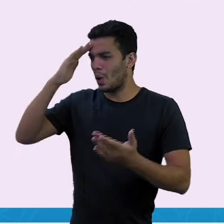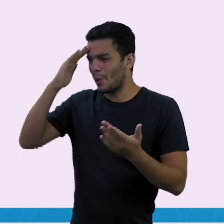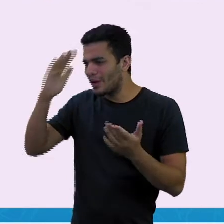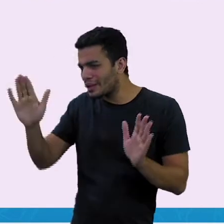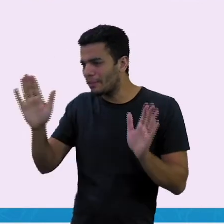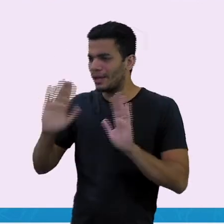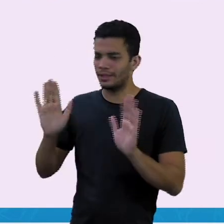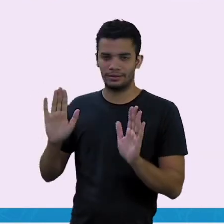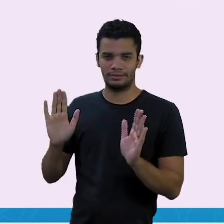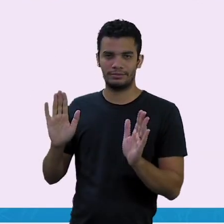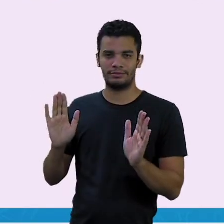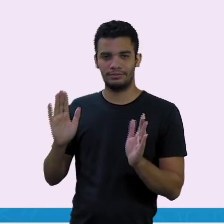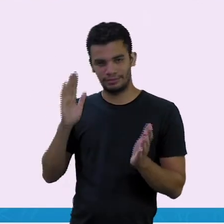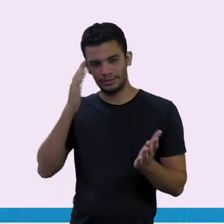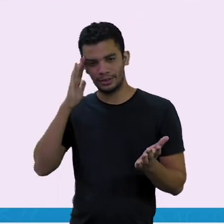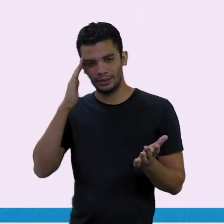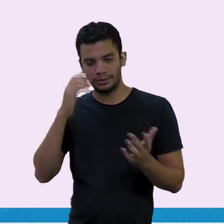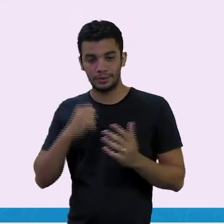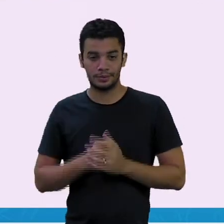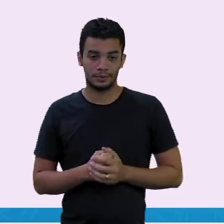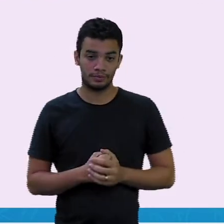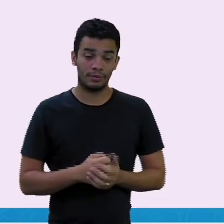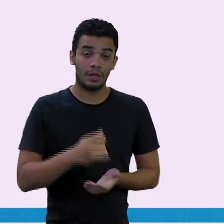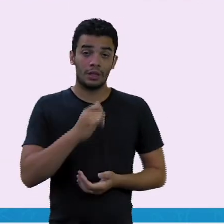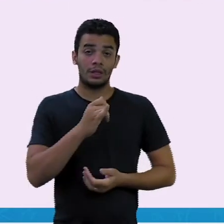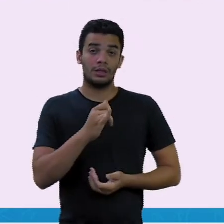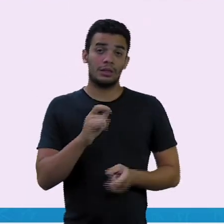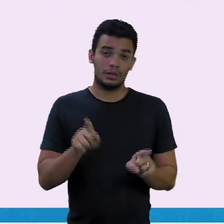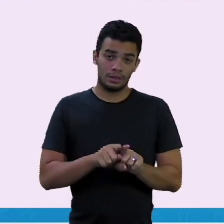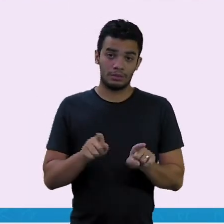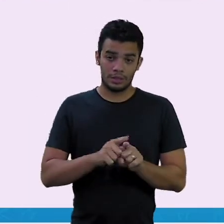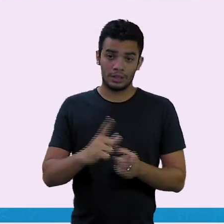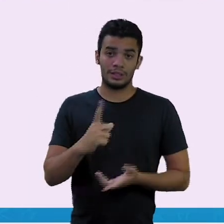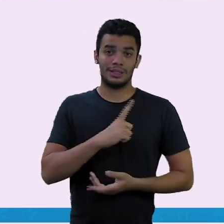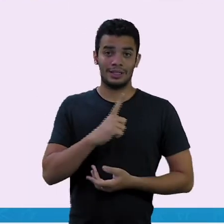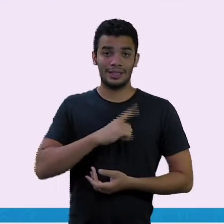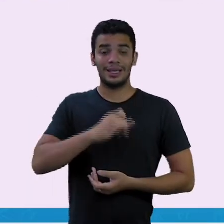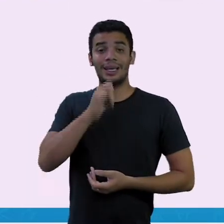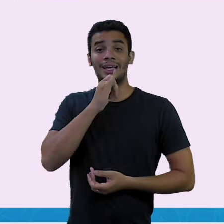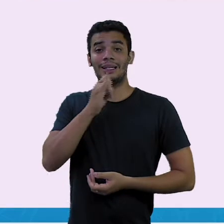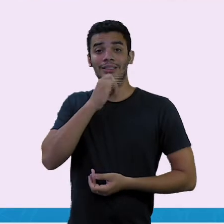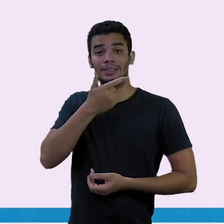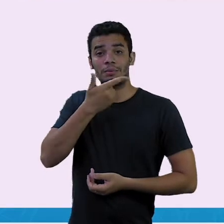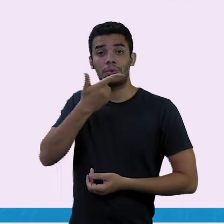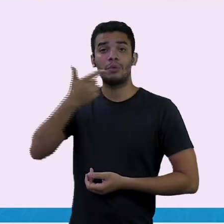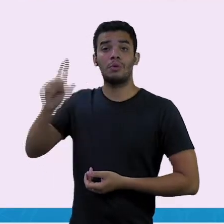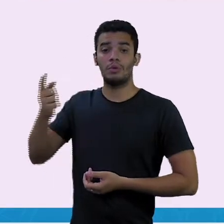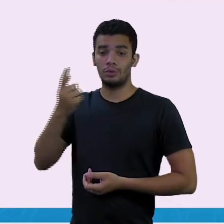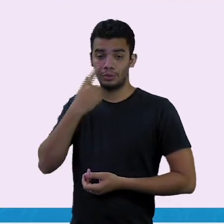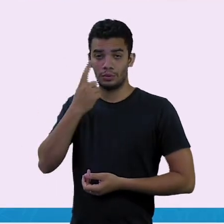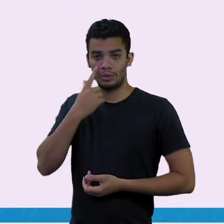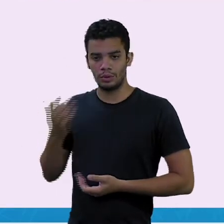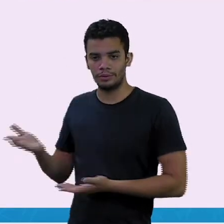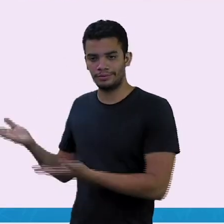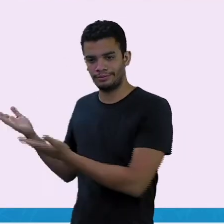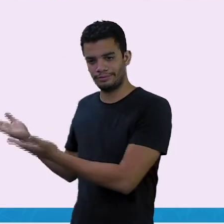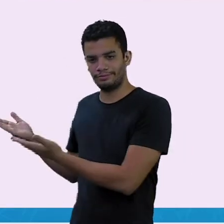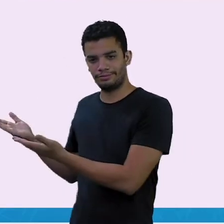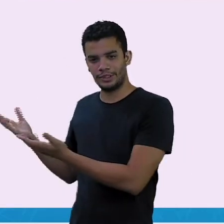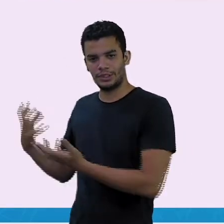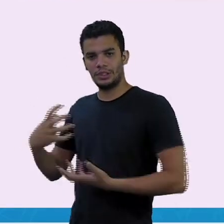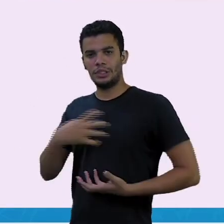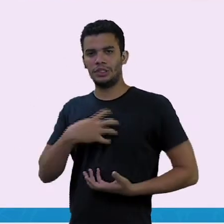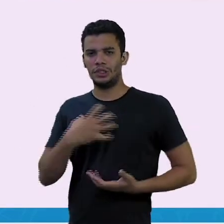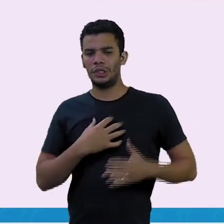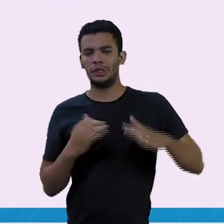Um outro exemplo que eu trouxe aqui para vocês também é de um bilhete informal. Aqui parece muito com os bilhetes